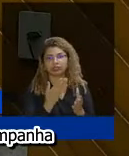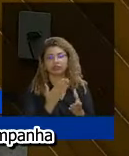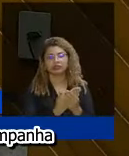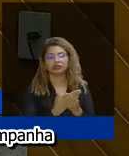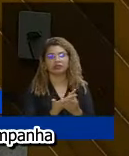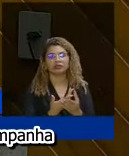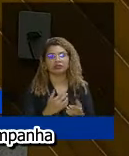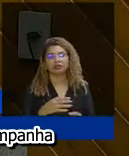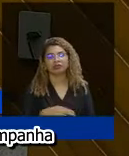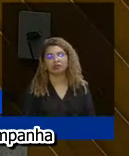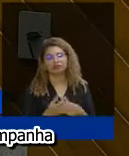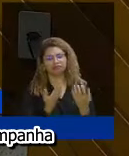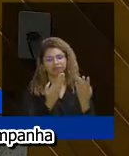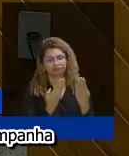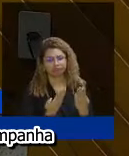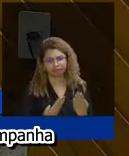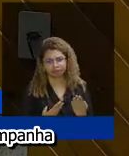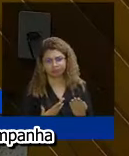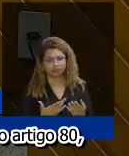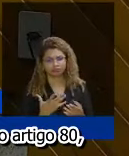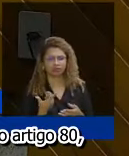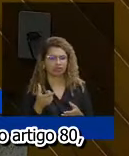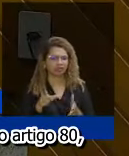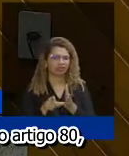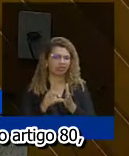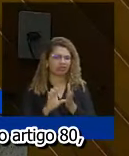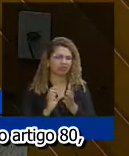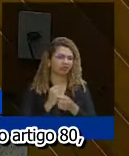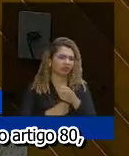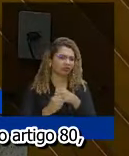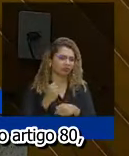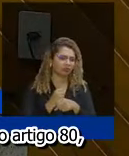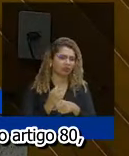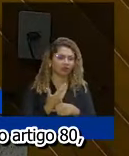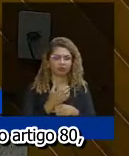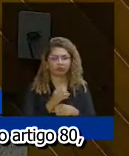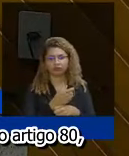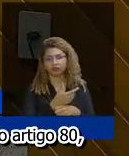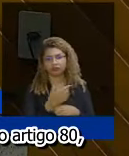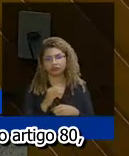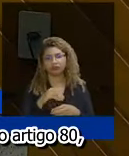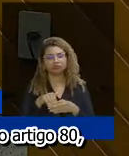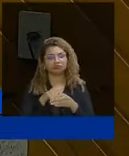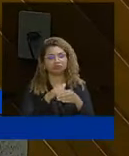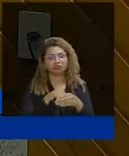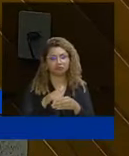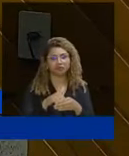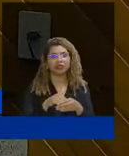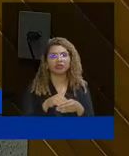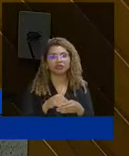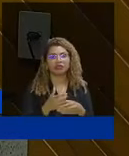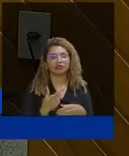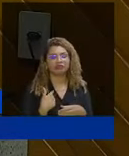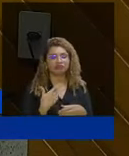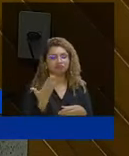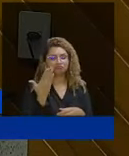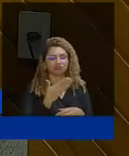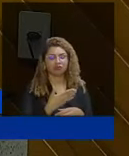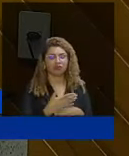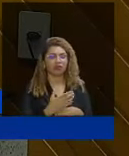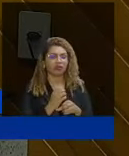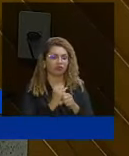que julgou não prestada as contas de campanha do recorrente nas eleições de 2020. Situação que, segundo o artigo 80, inciso 1º da